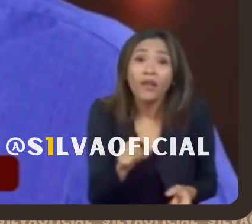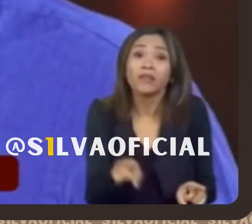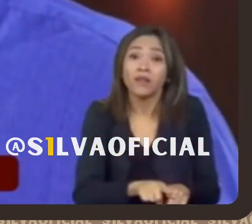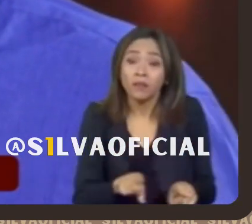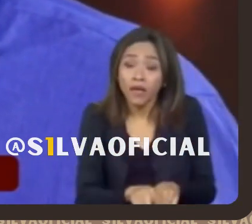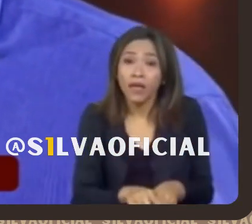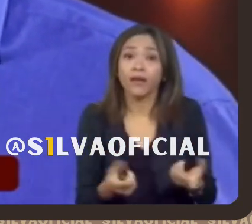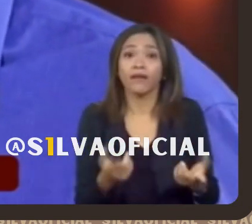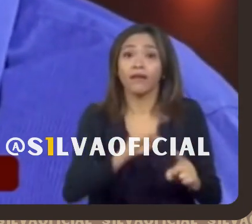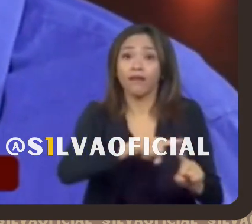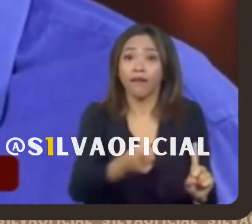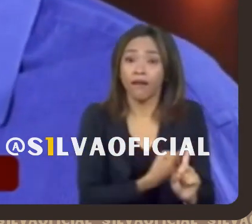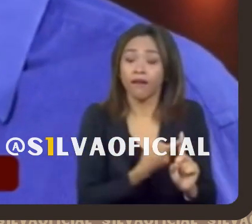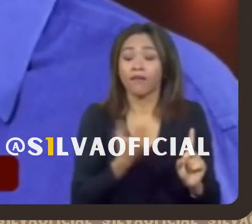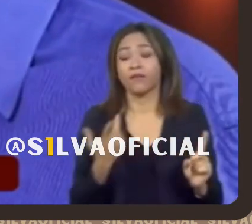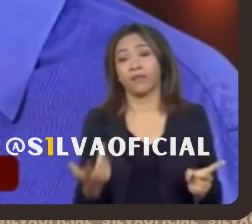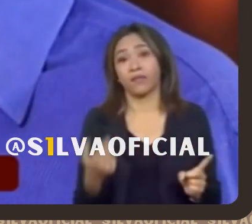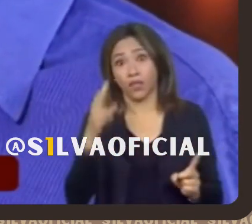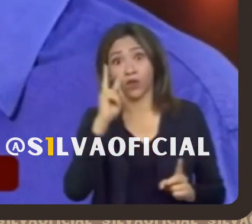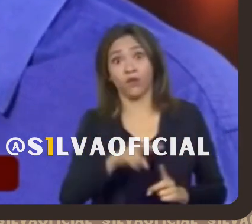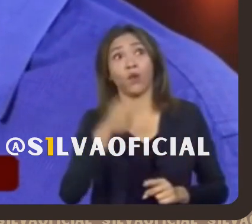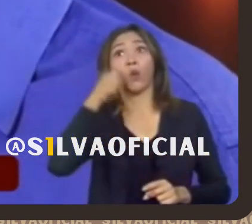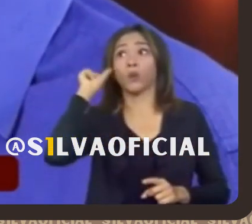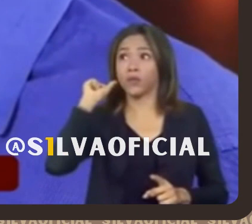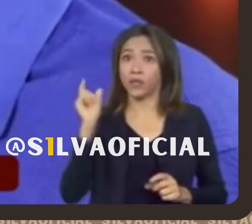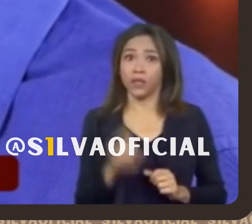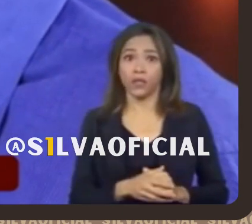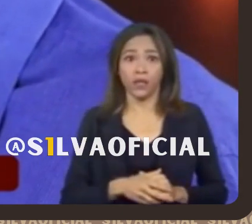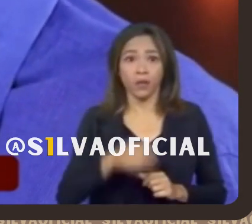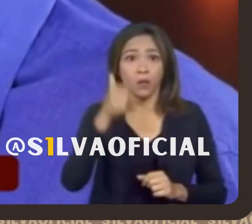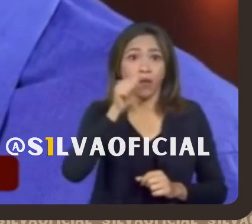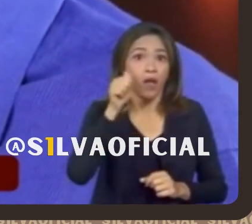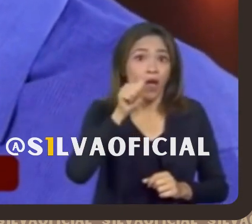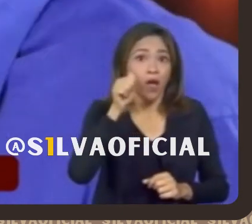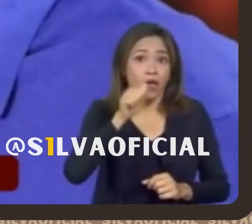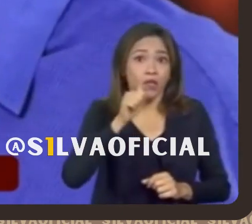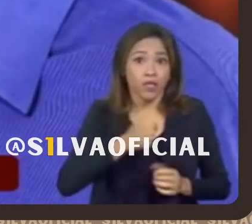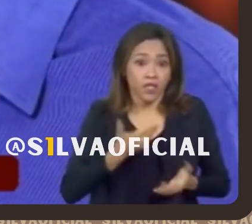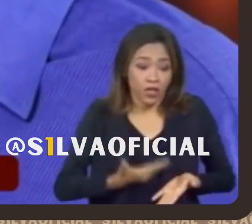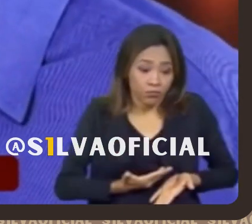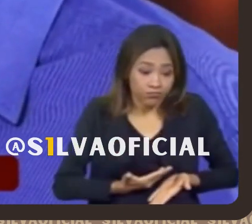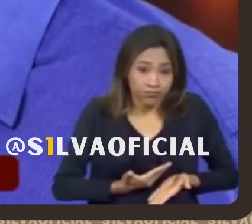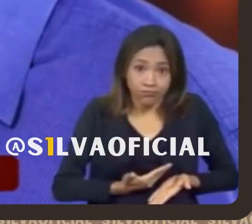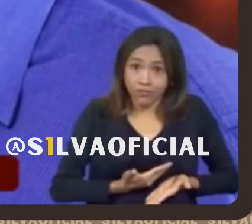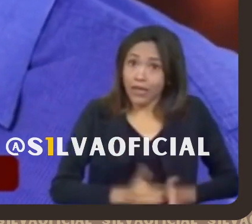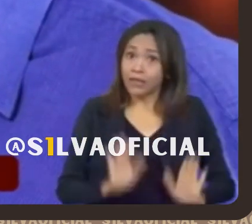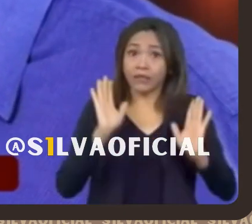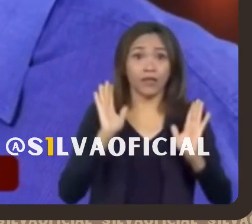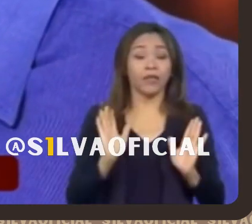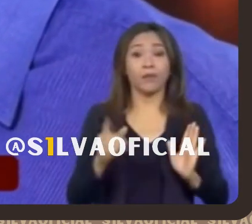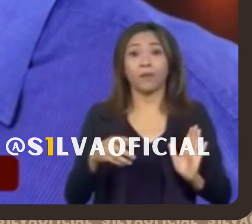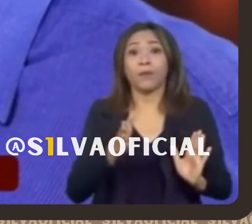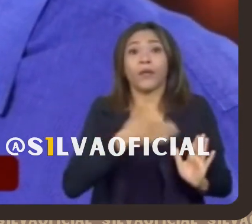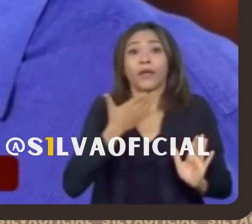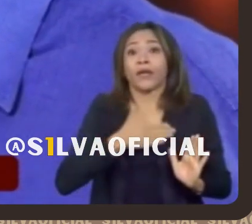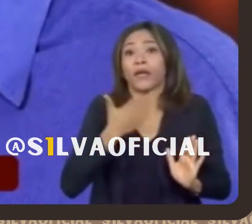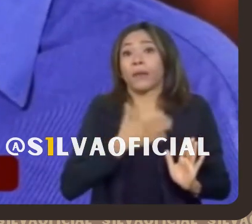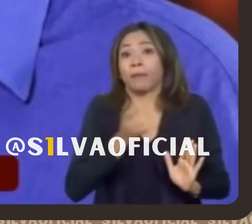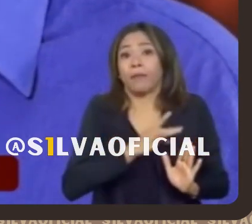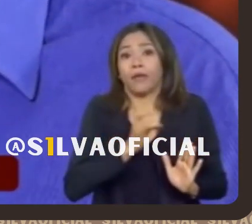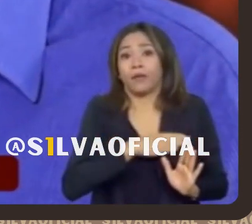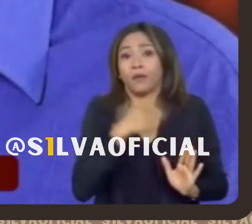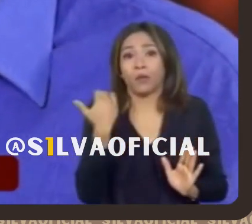gravas que eu grávidas que eu vi ontem que estão antecipando o filho porque ela tem medo de morrer e os médicos estão fazendo